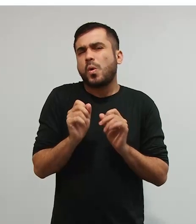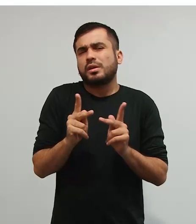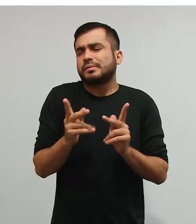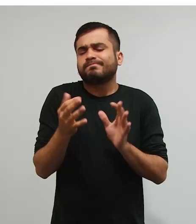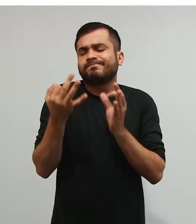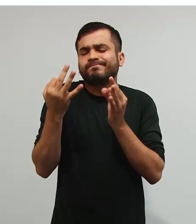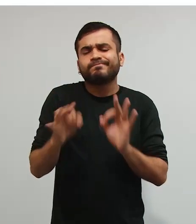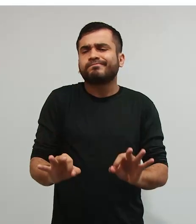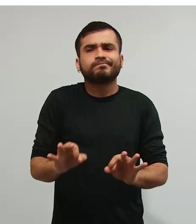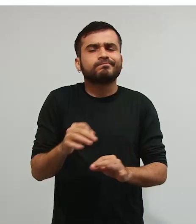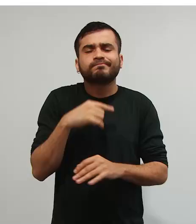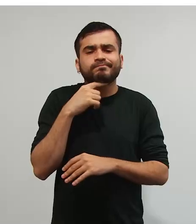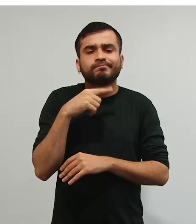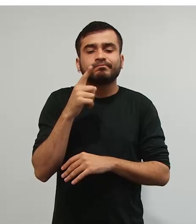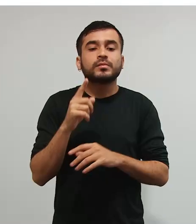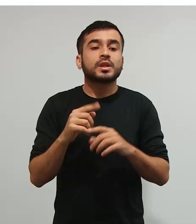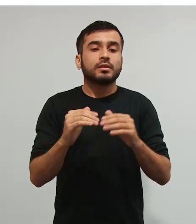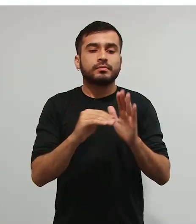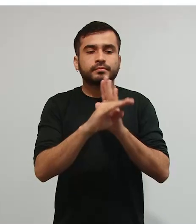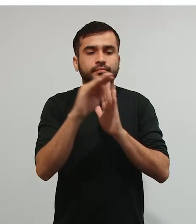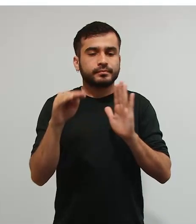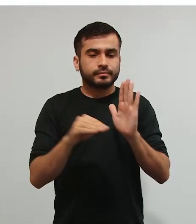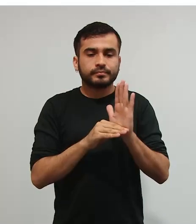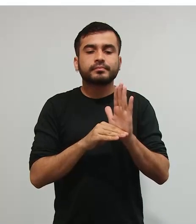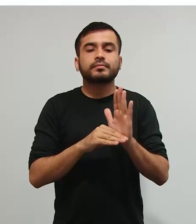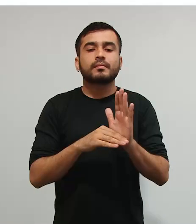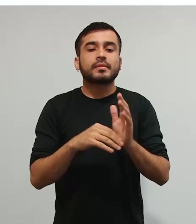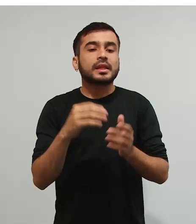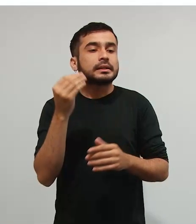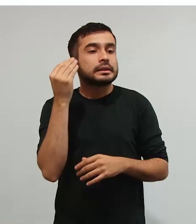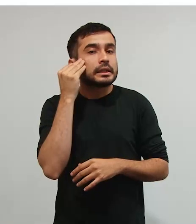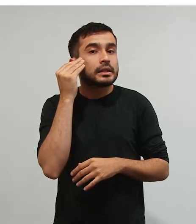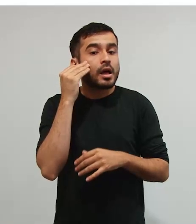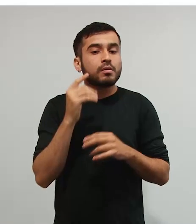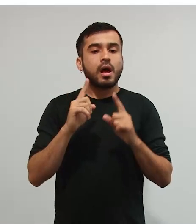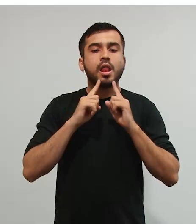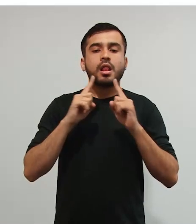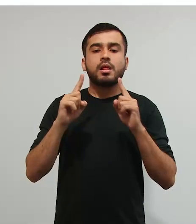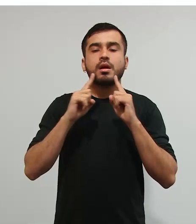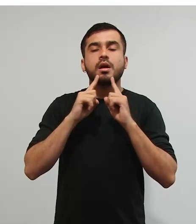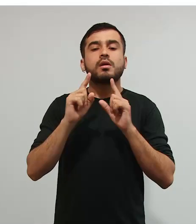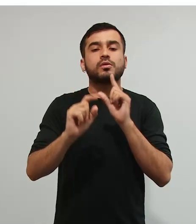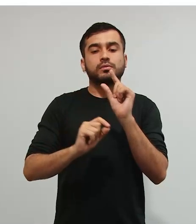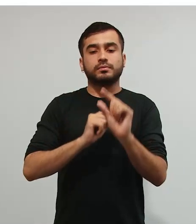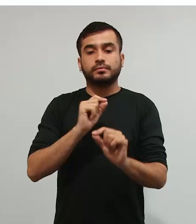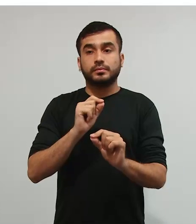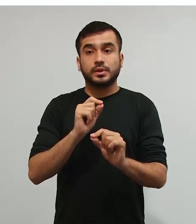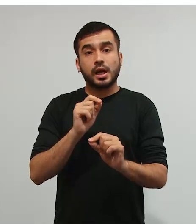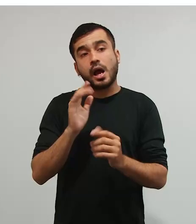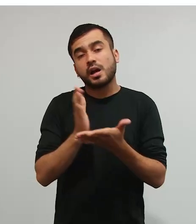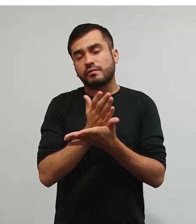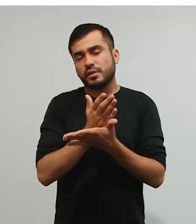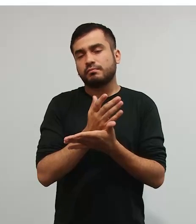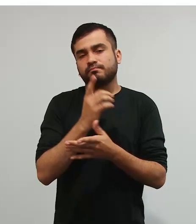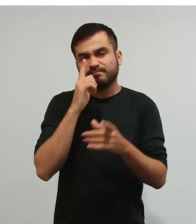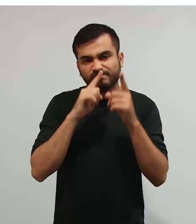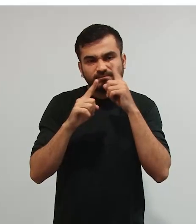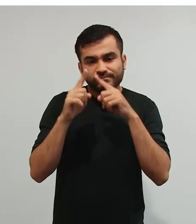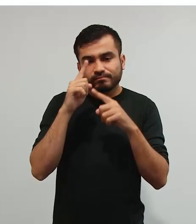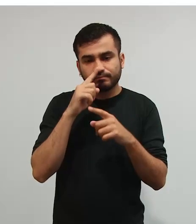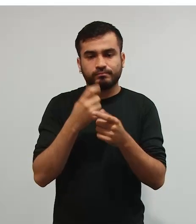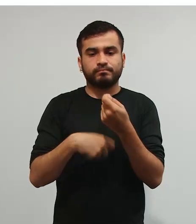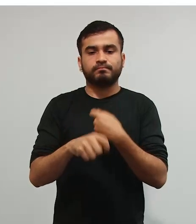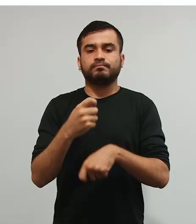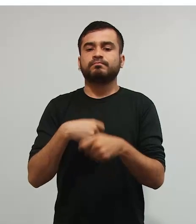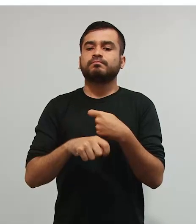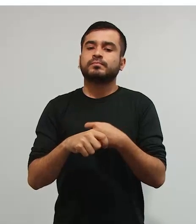que é possível de se fazer? Protesto do título. Salvo por motivo de eficiência administrativa, que é aquela